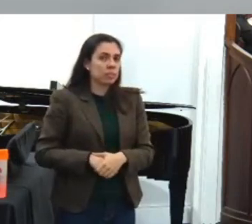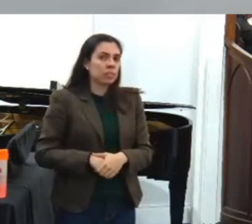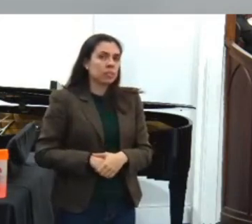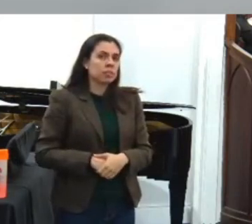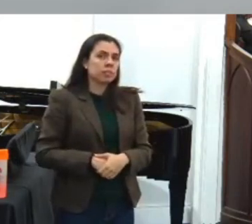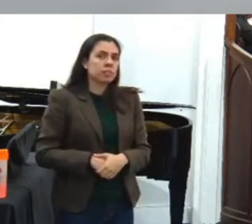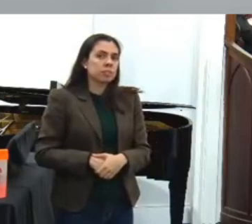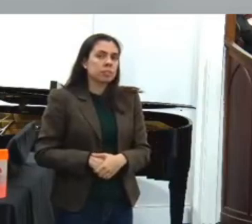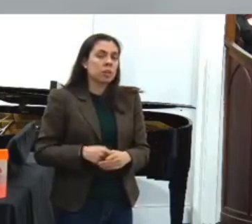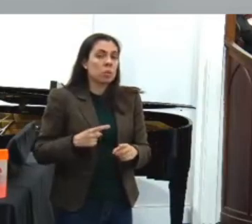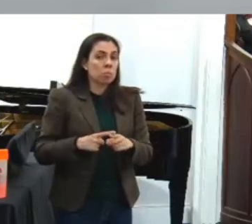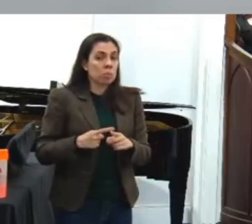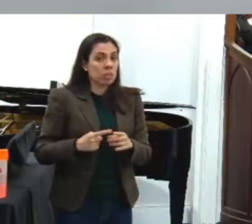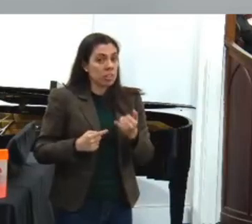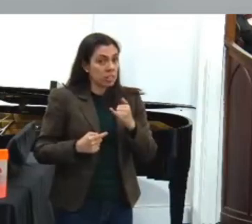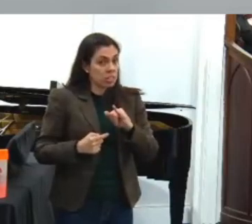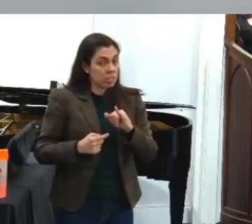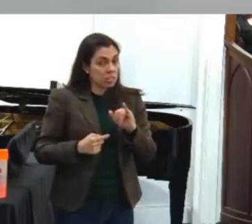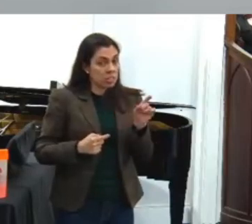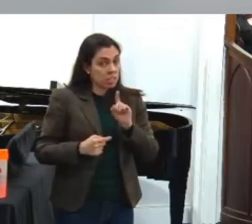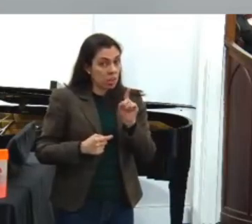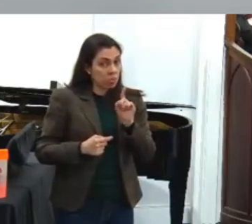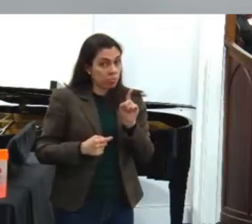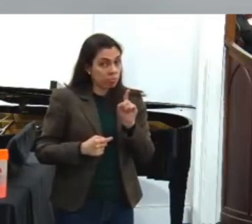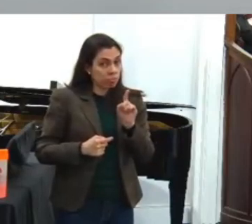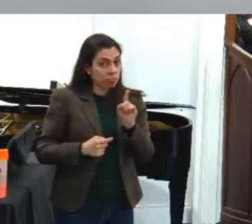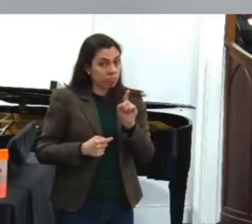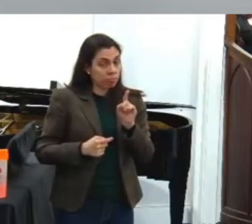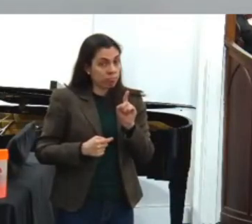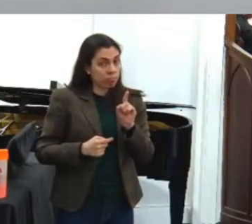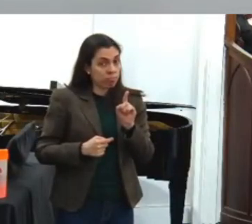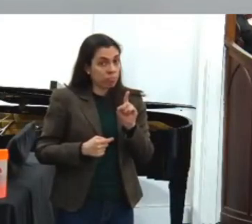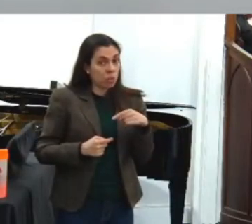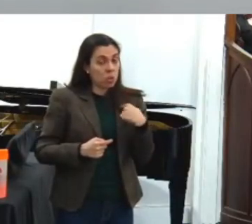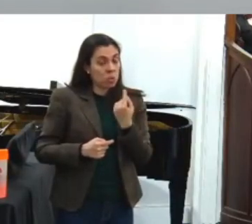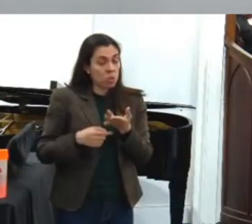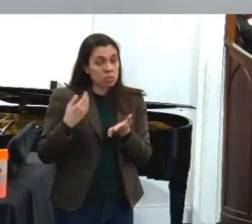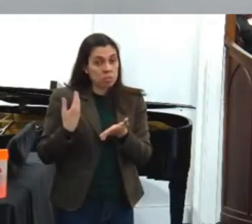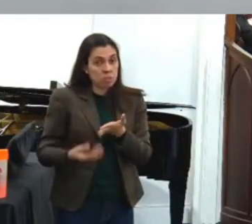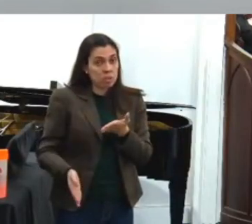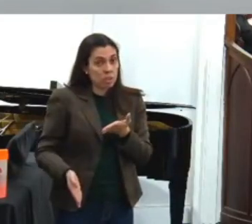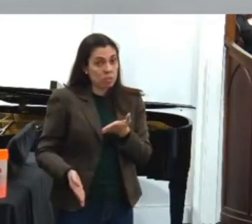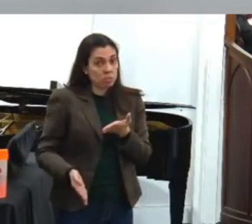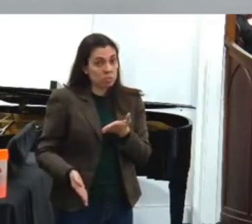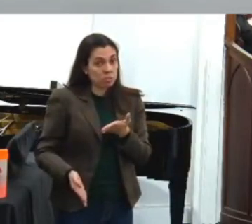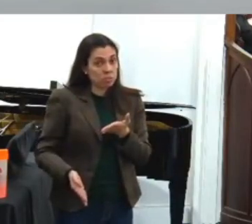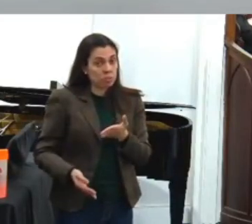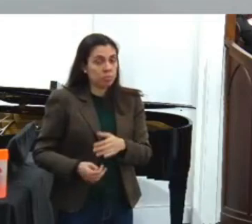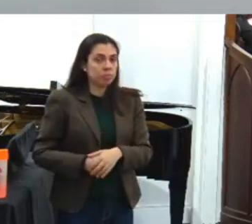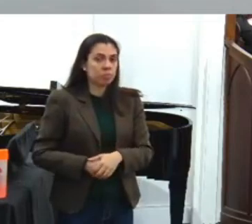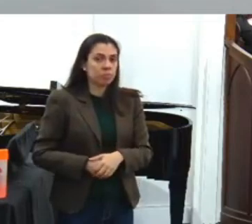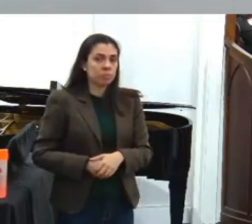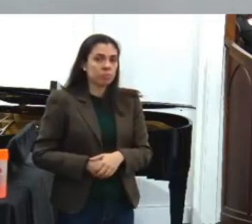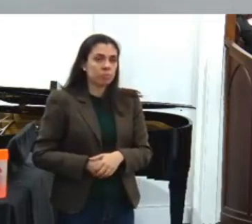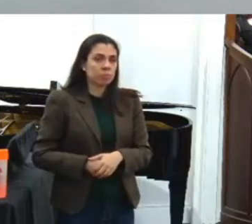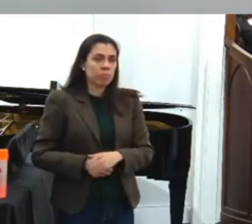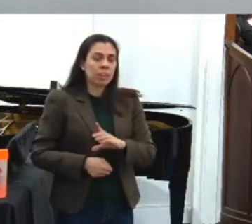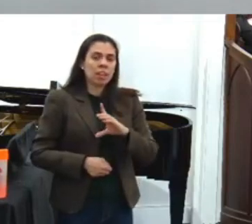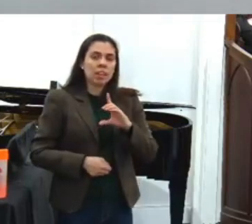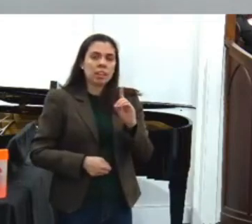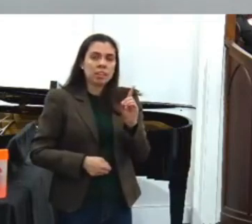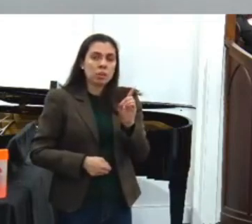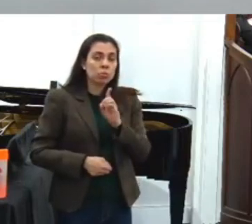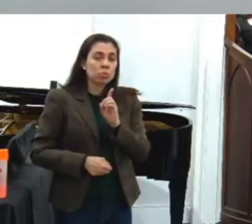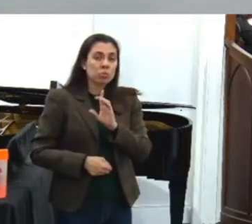Porque se não somos disciplinados, o estado é mais grave ainda. Deus não tem compromisso com aqueles que não são seus